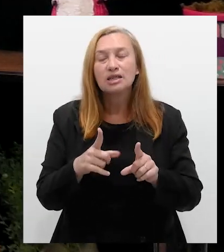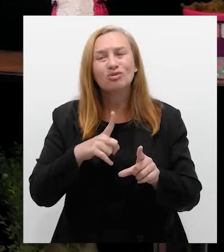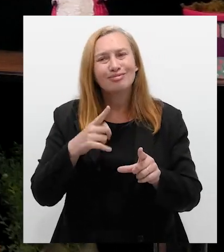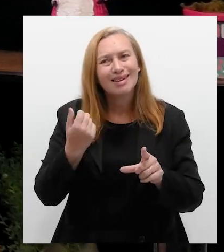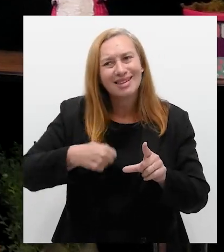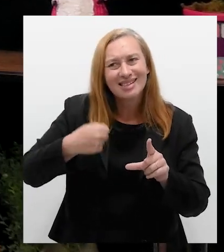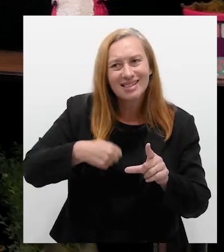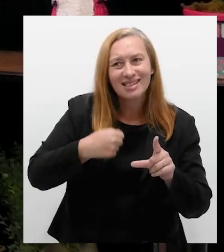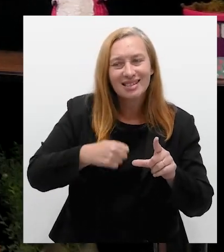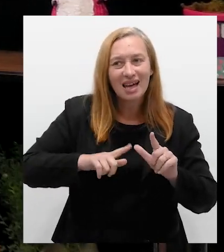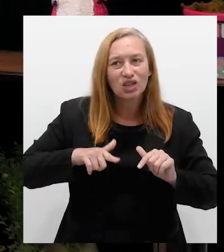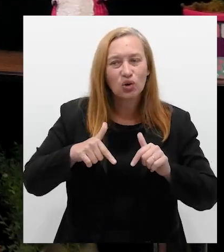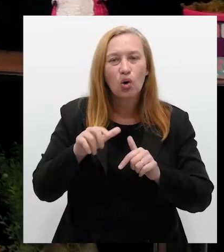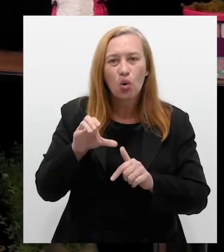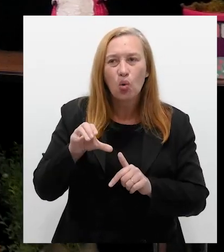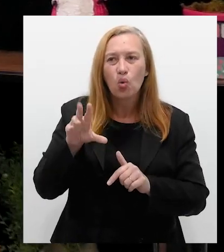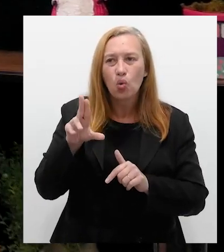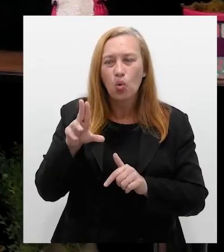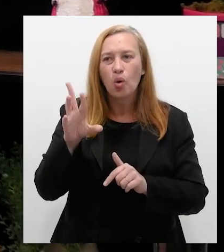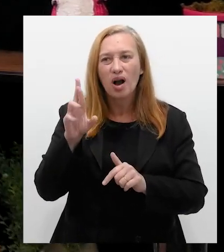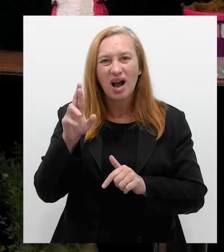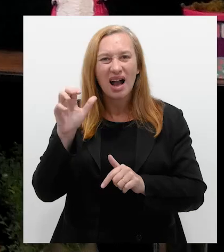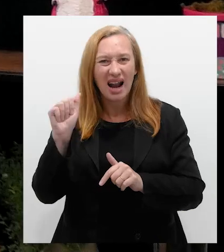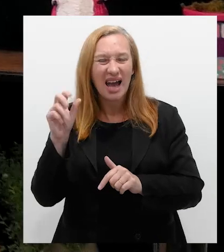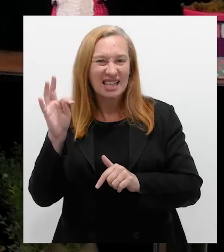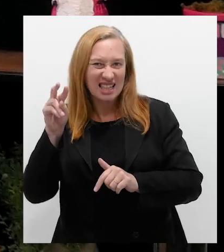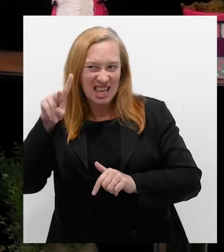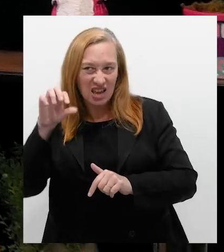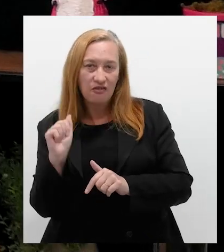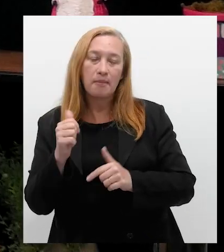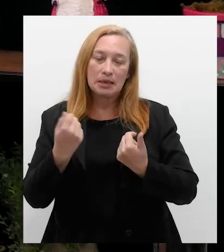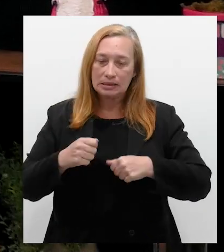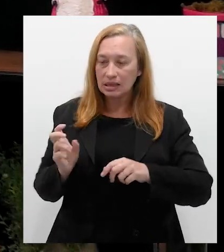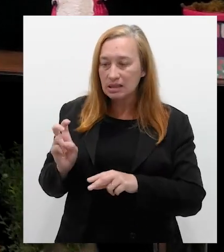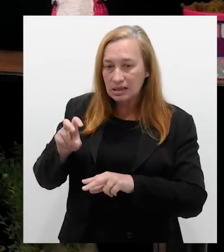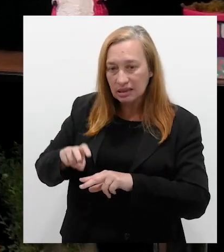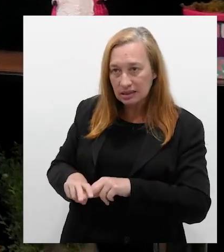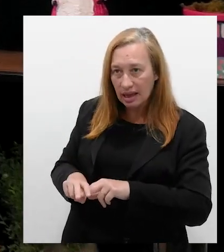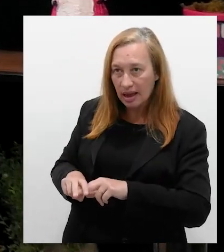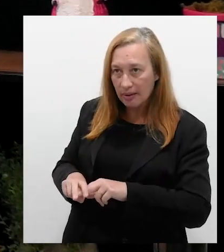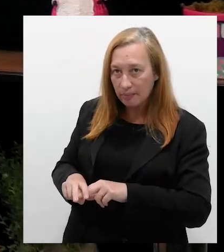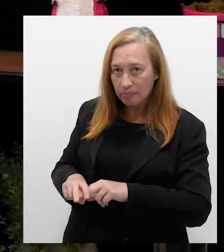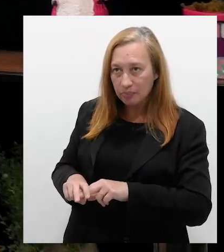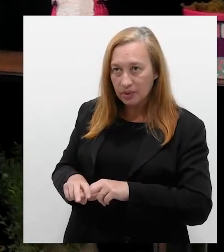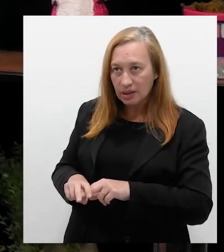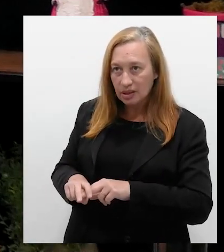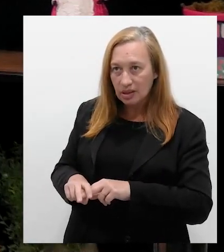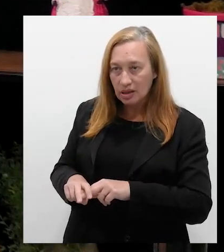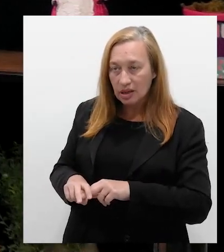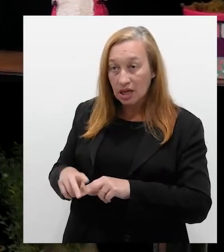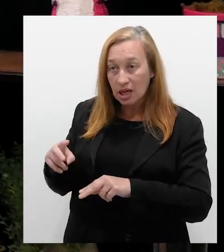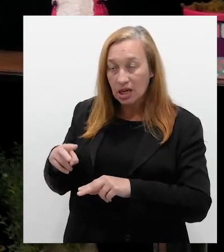a necessidade de uma ação curativa, ou seja, que tem que sentar mesmo na cadeira odontológica e tratar, né?